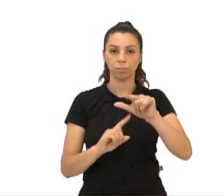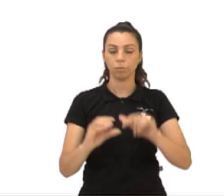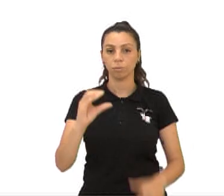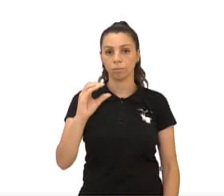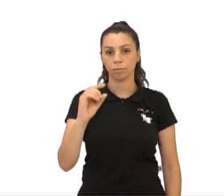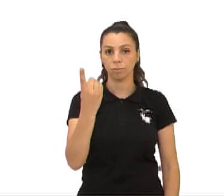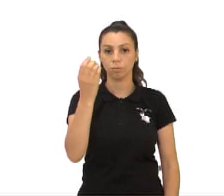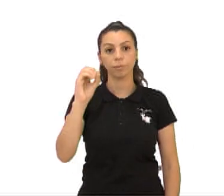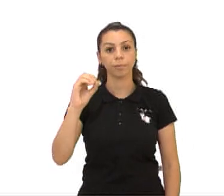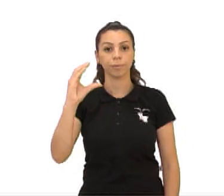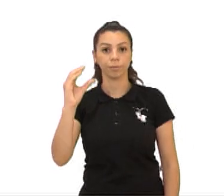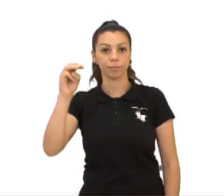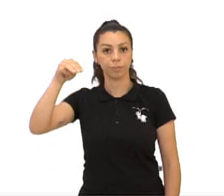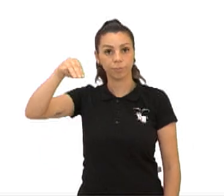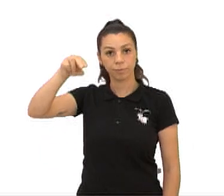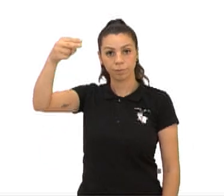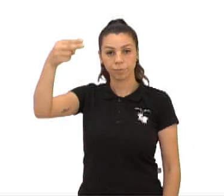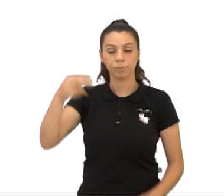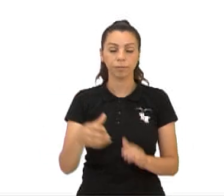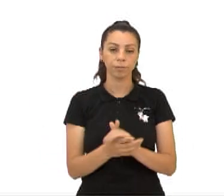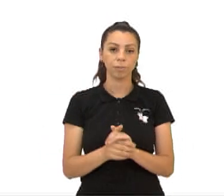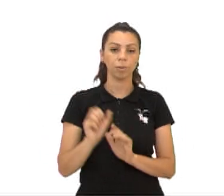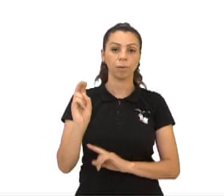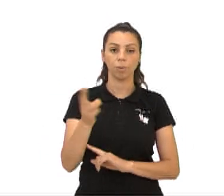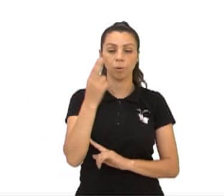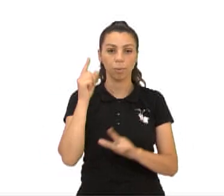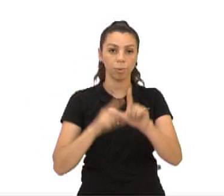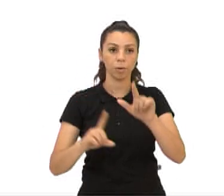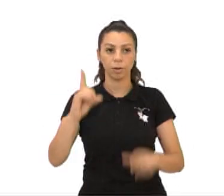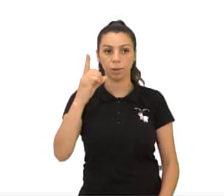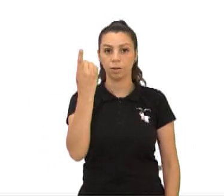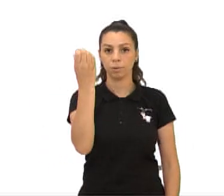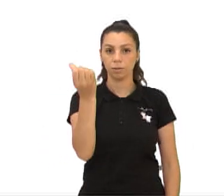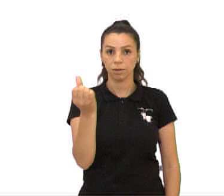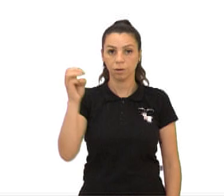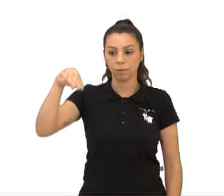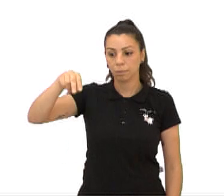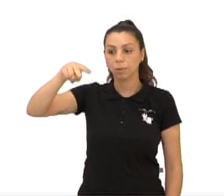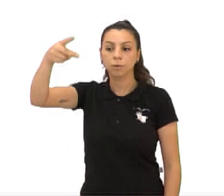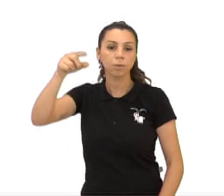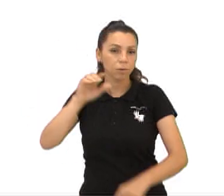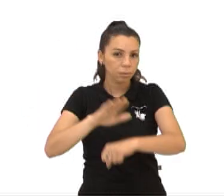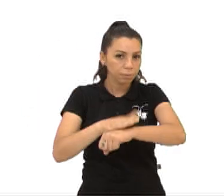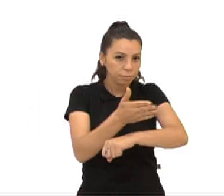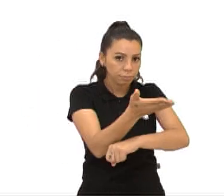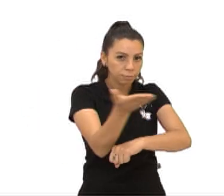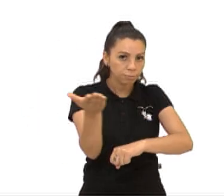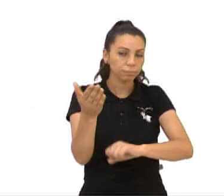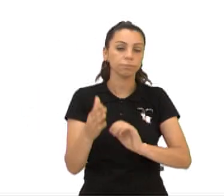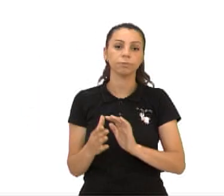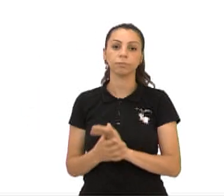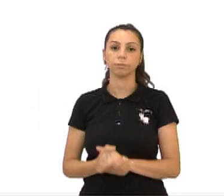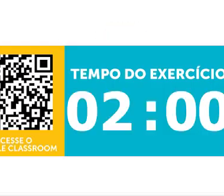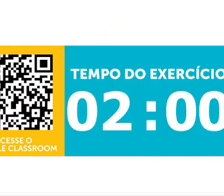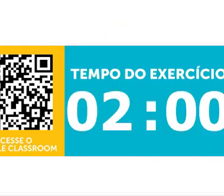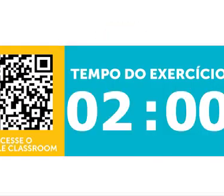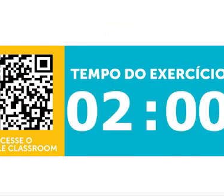10 metros quadrados de piso. Ou a letra D, 16 metros quadrados de piso. Tempo para vocês.